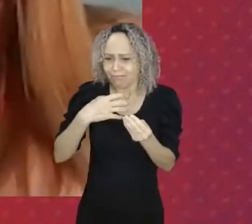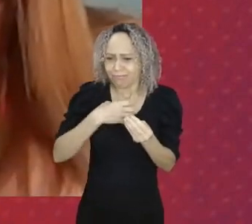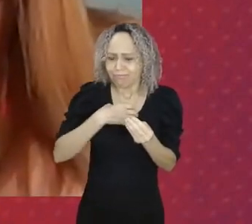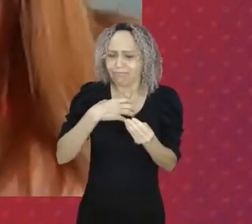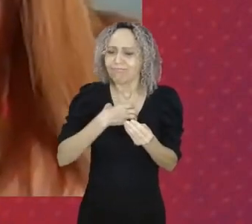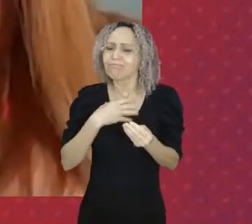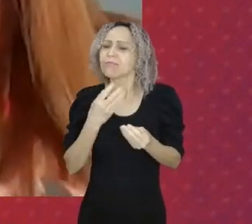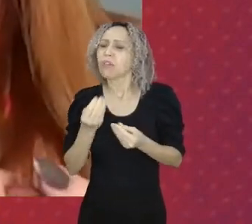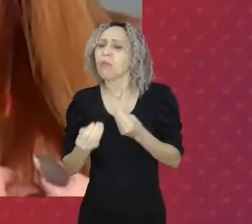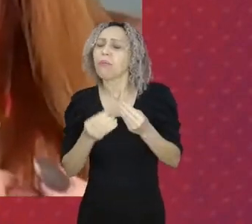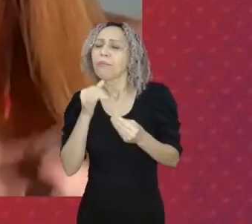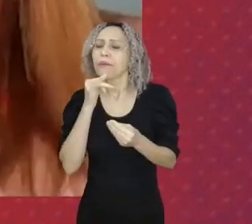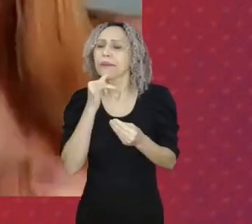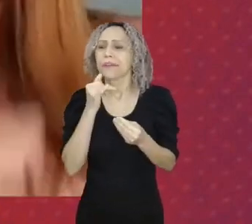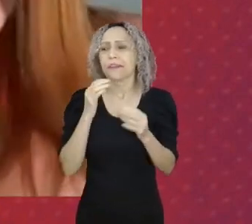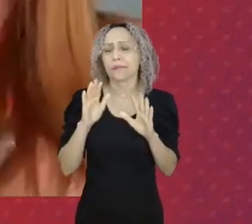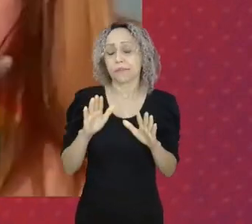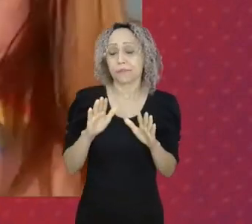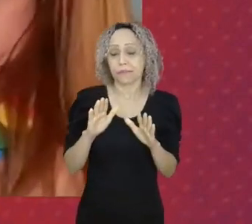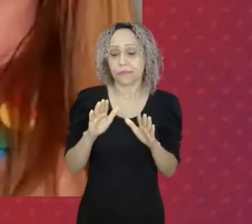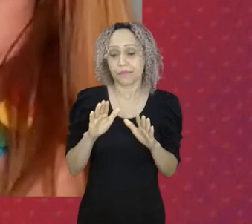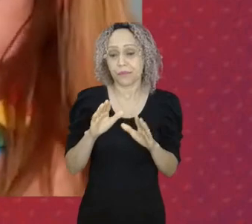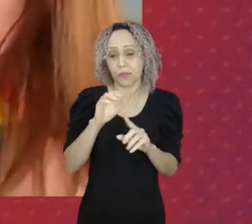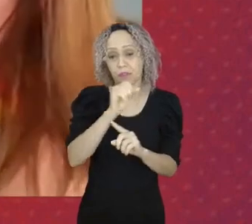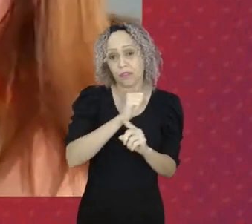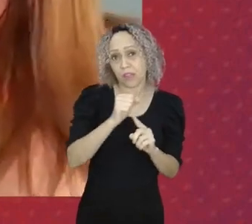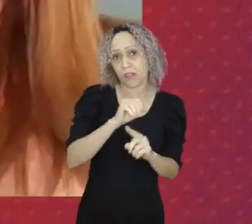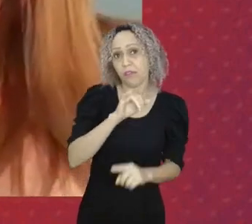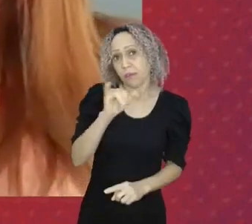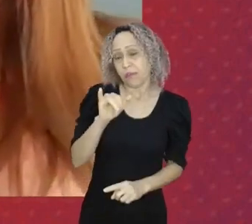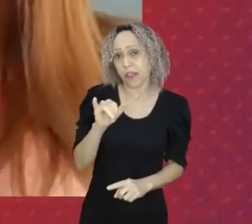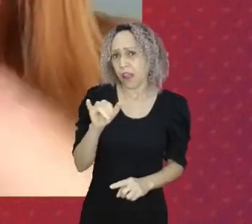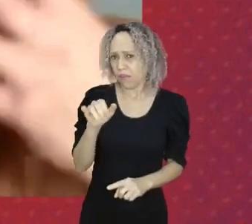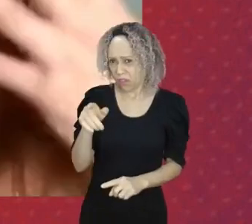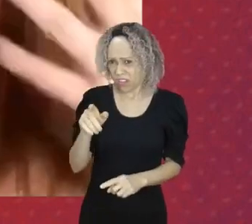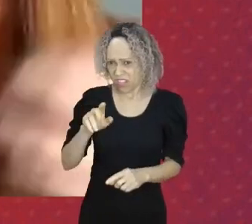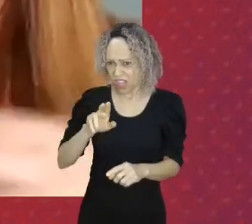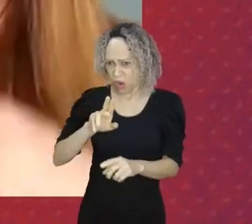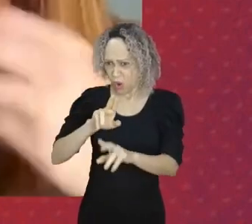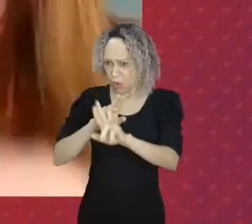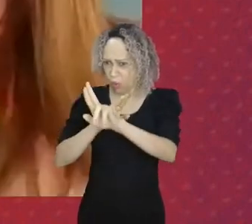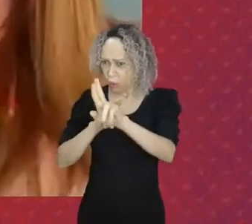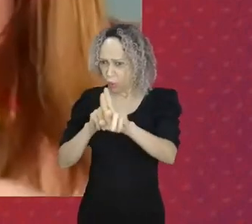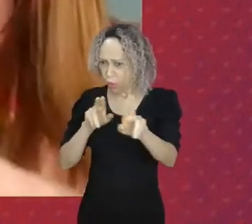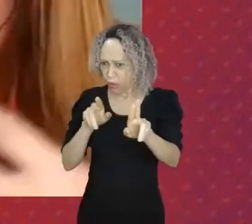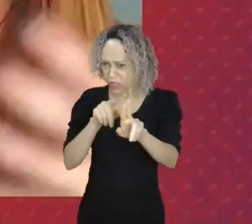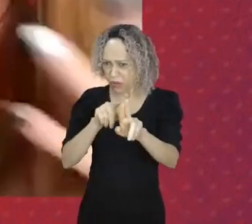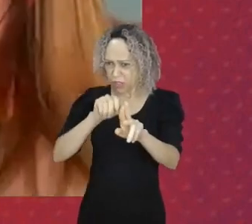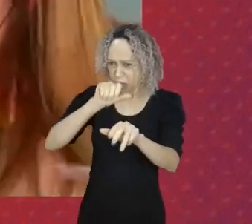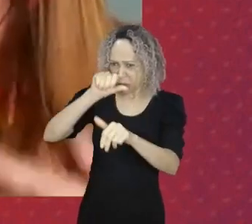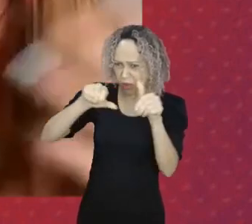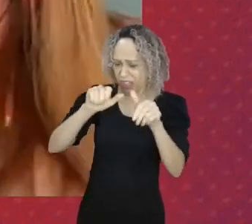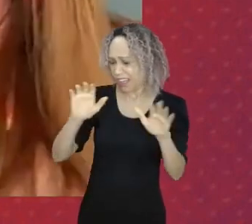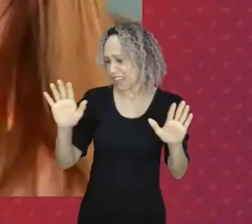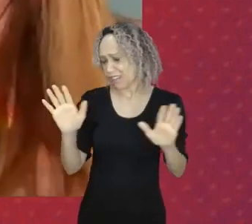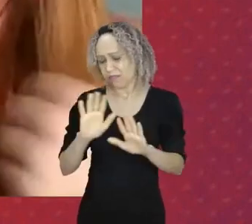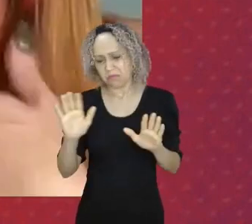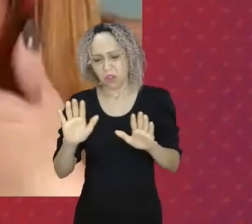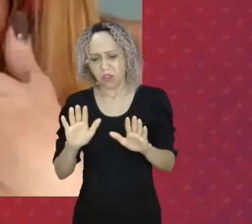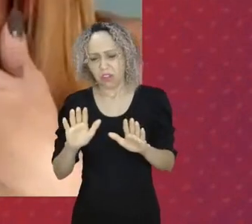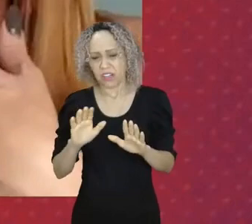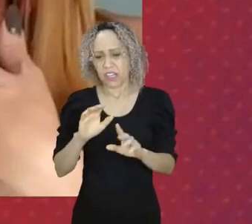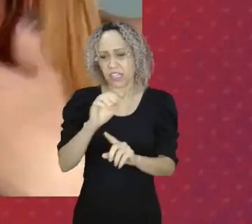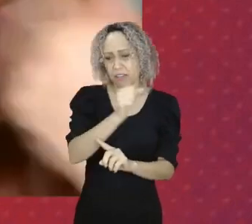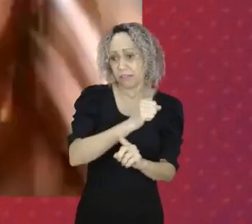vai dizer, por exemplo, que você não pode mudar o nome, né? Que ele vai colocar empecilhos para que esse nome seja